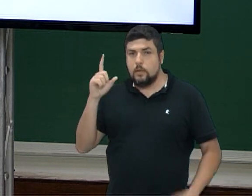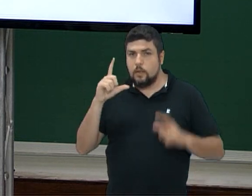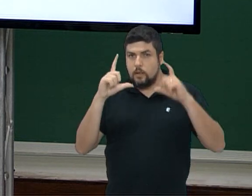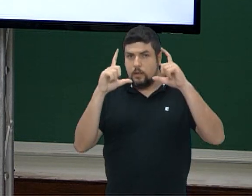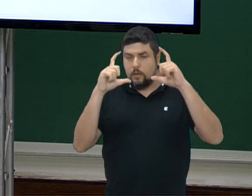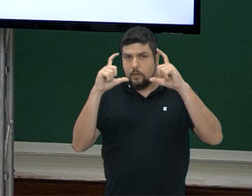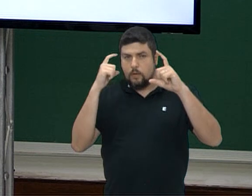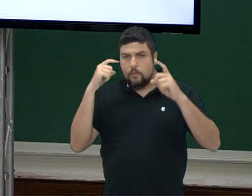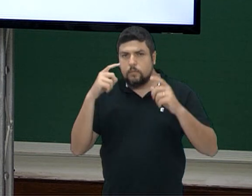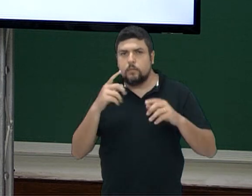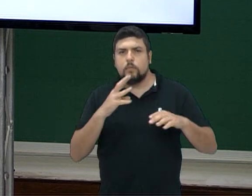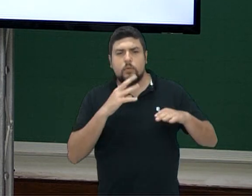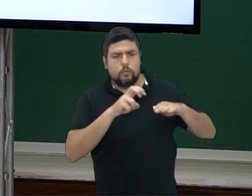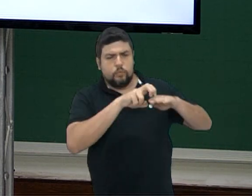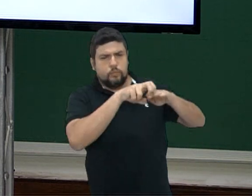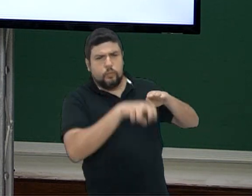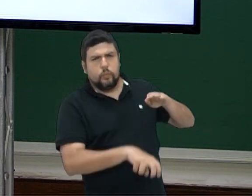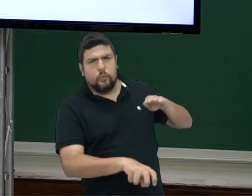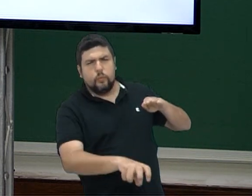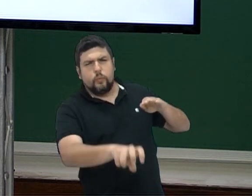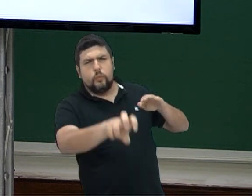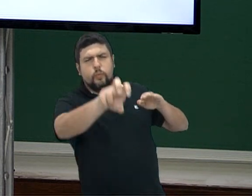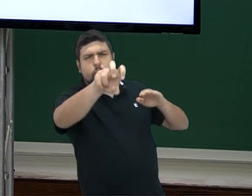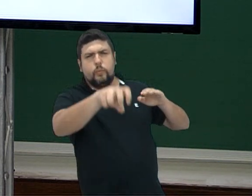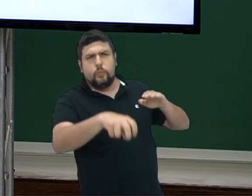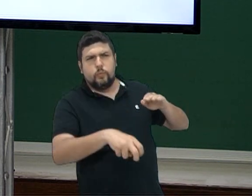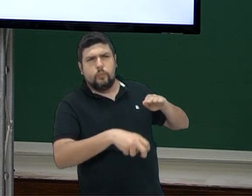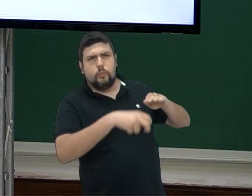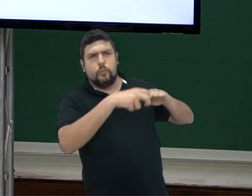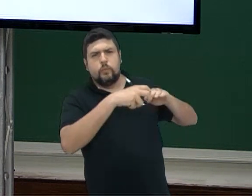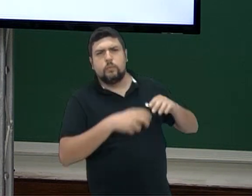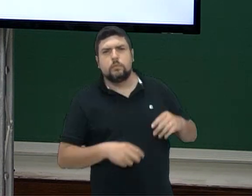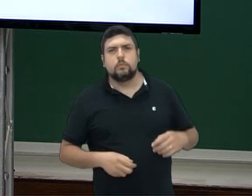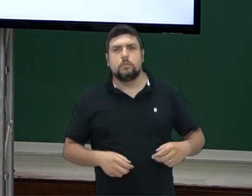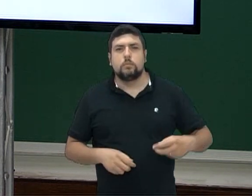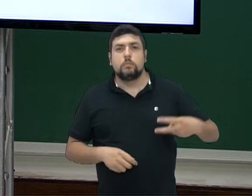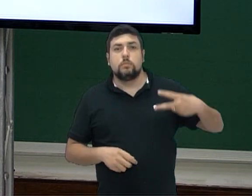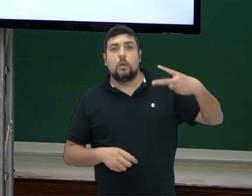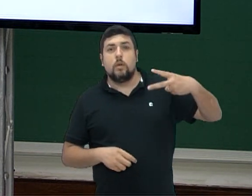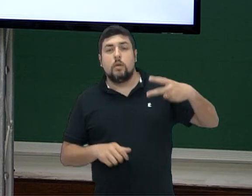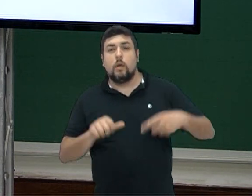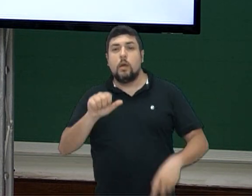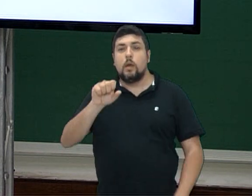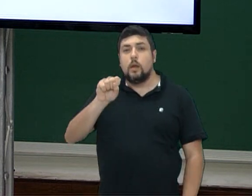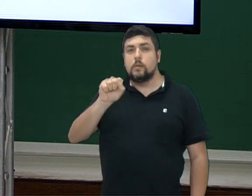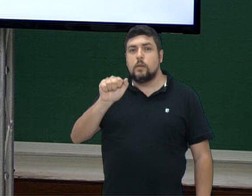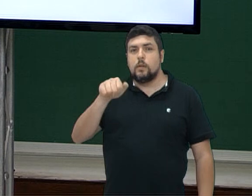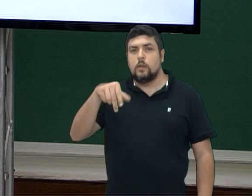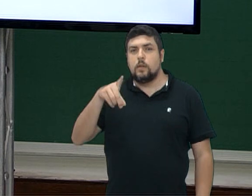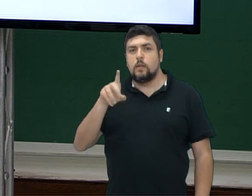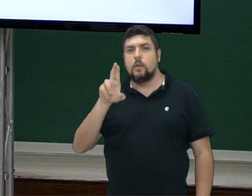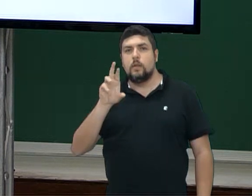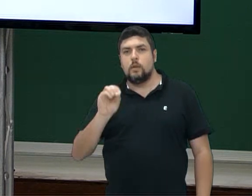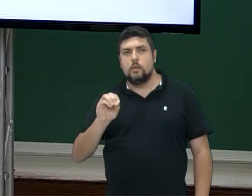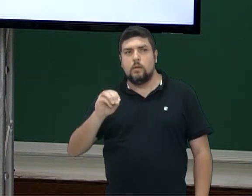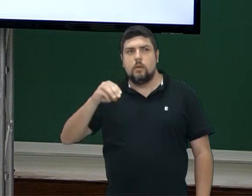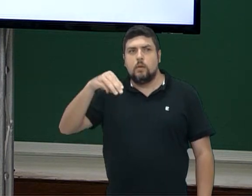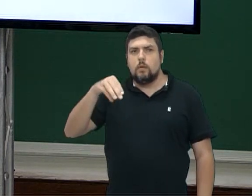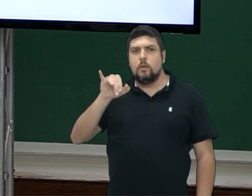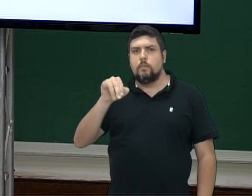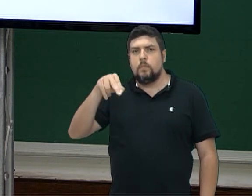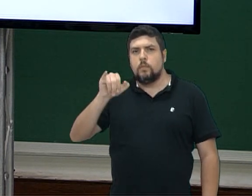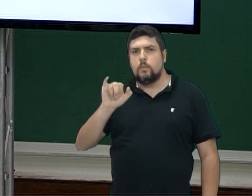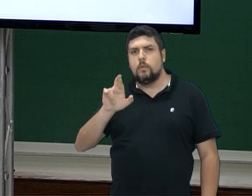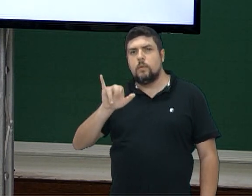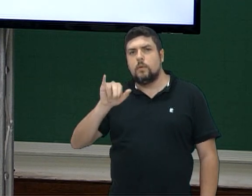como Mineirinho, a gente viu ali na imagem anterior, um dos principais atletas de skate no skate vertical, foi um